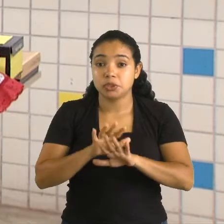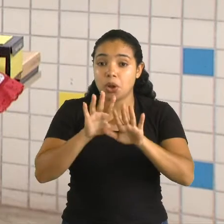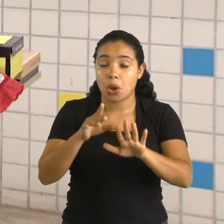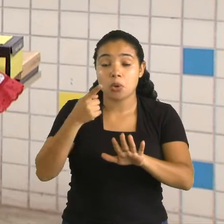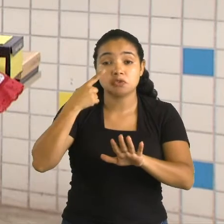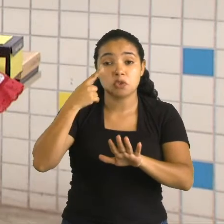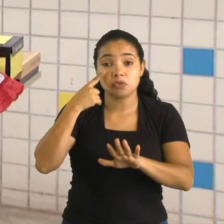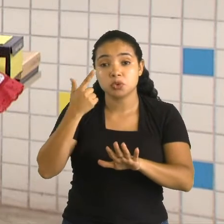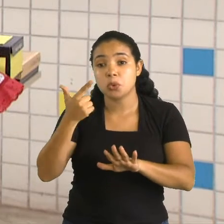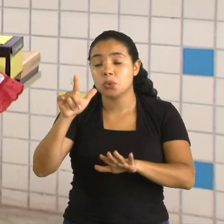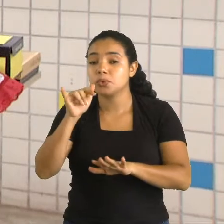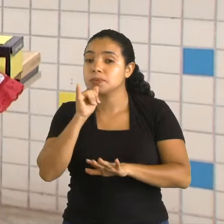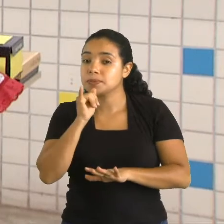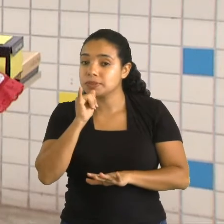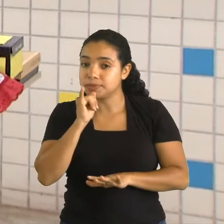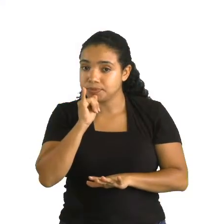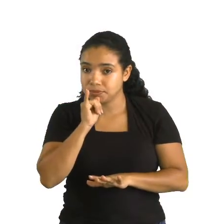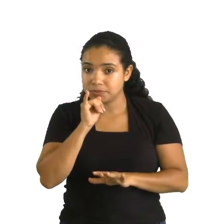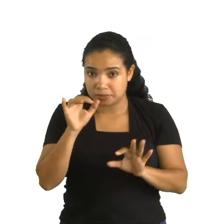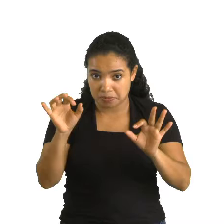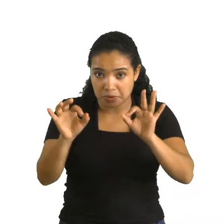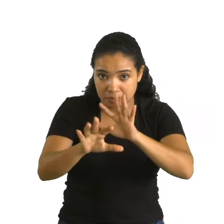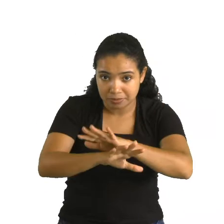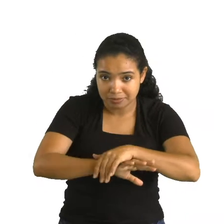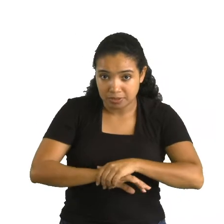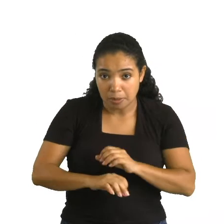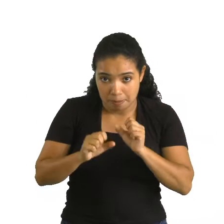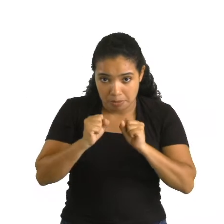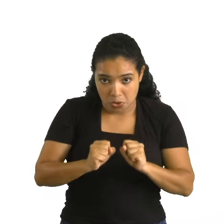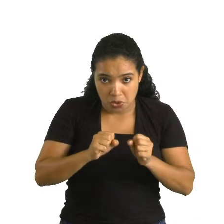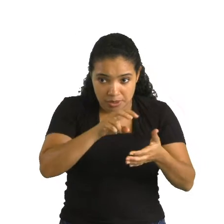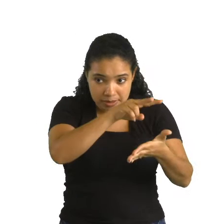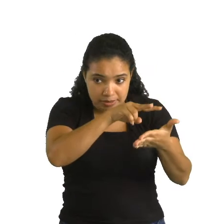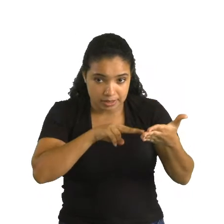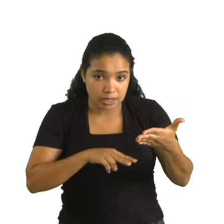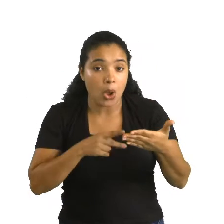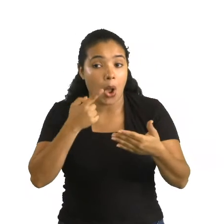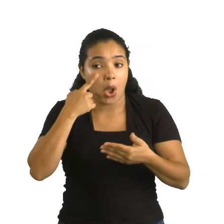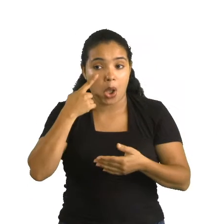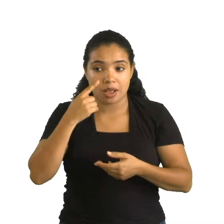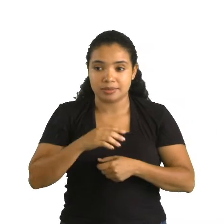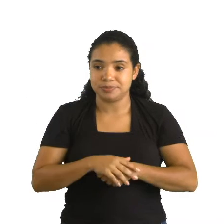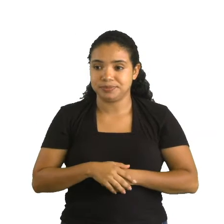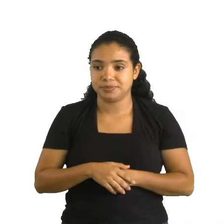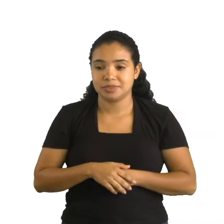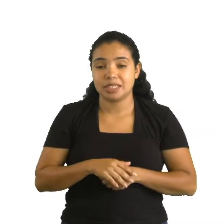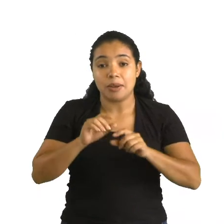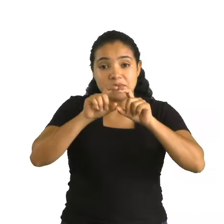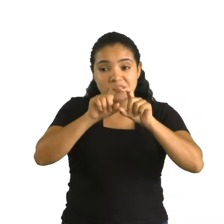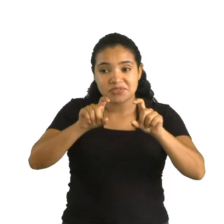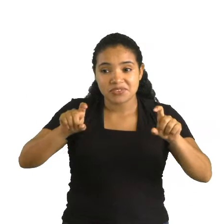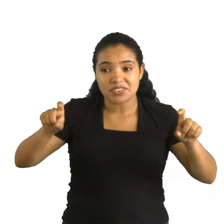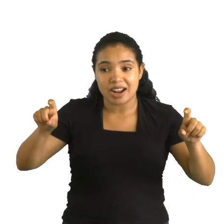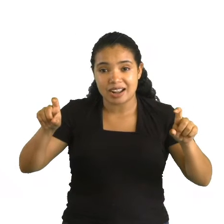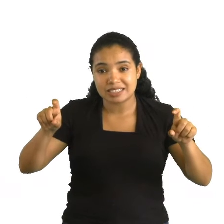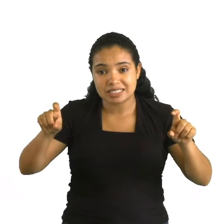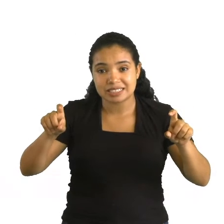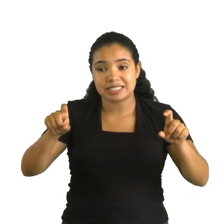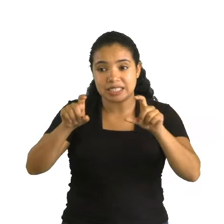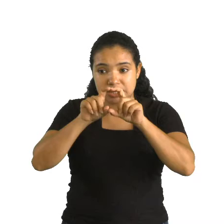ver esse outro exemplo. Preparado? Posso ler? Então, olha só, a primeira frase, ela é uma